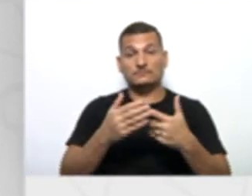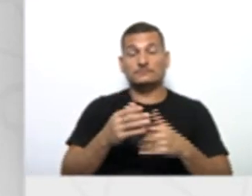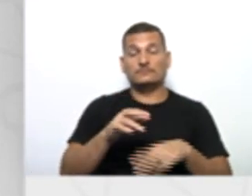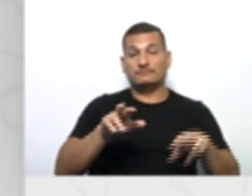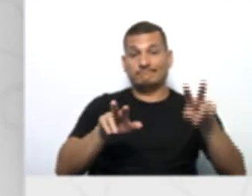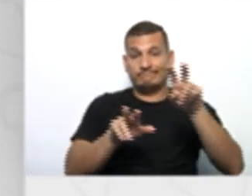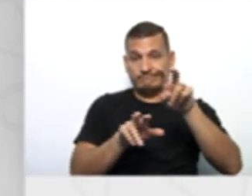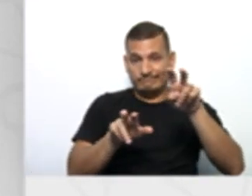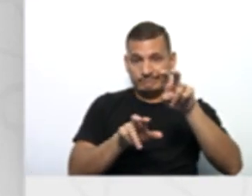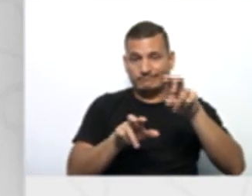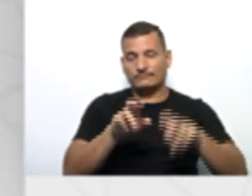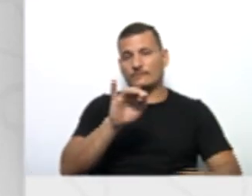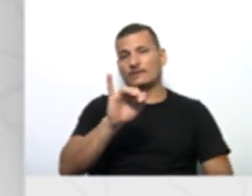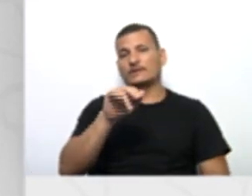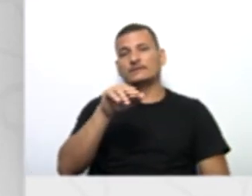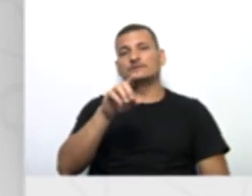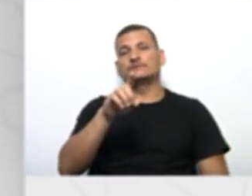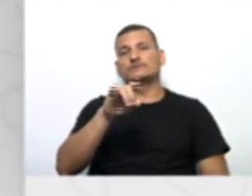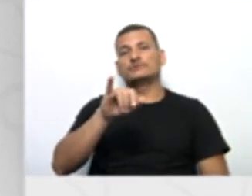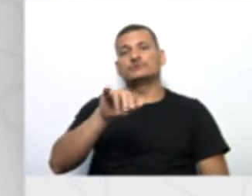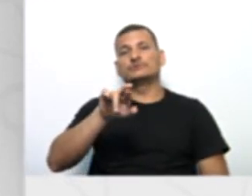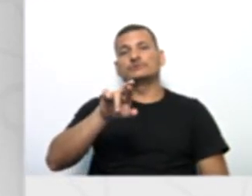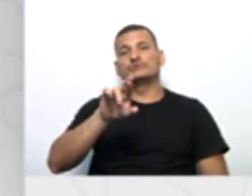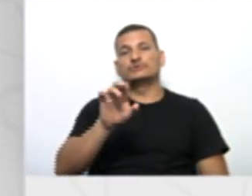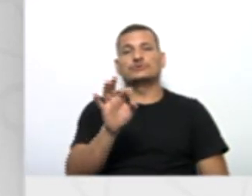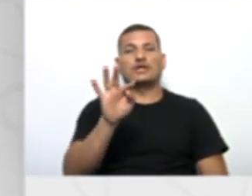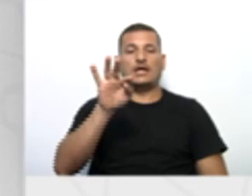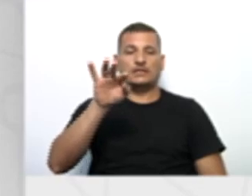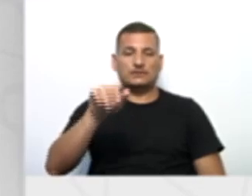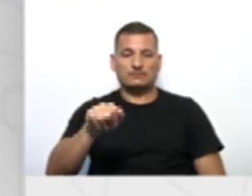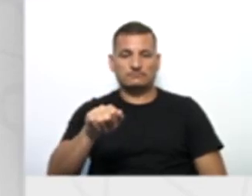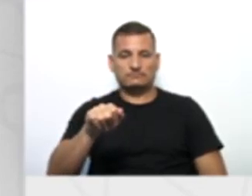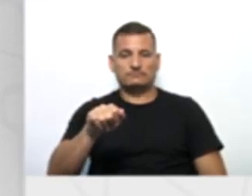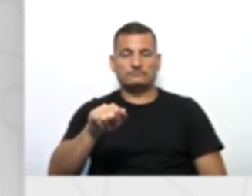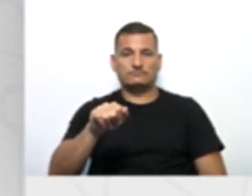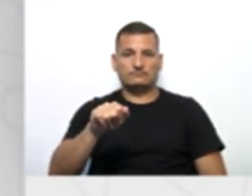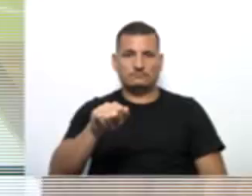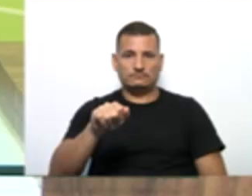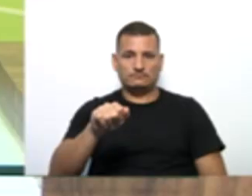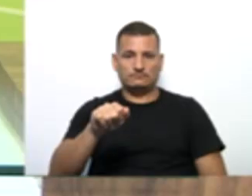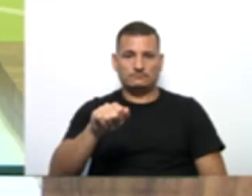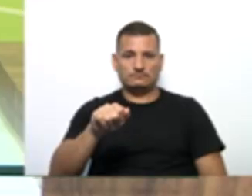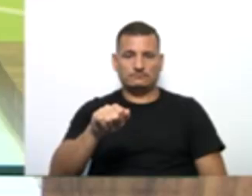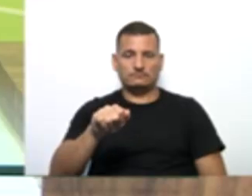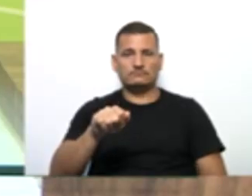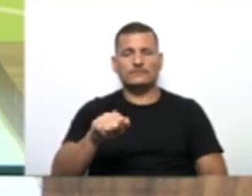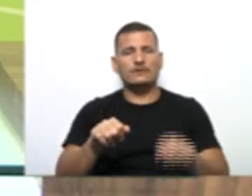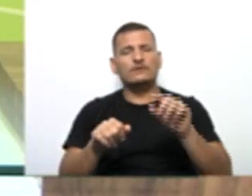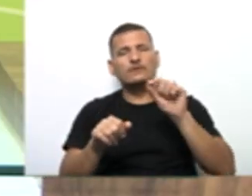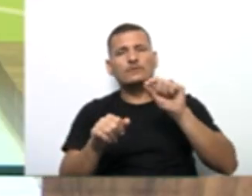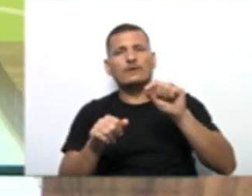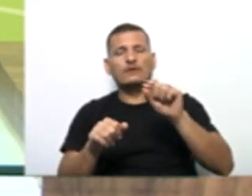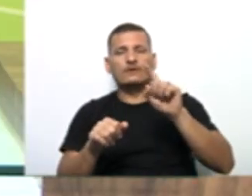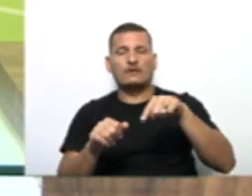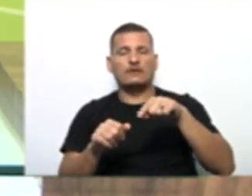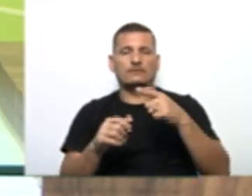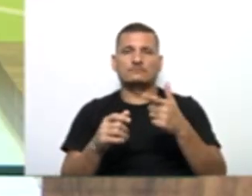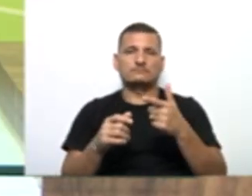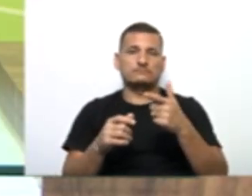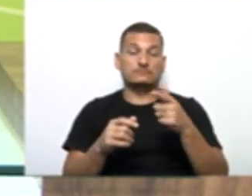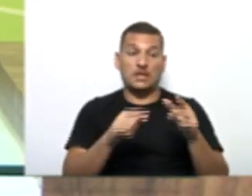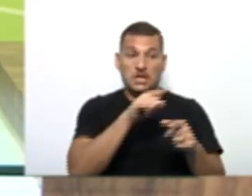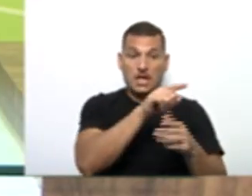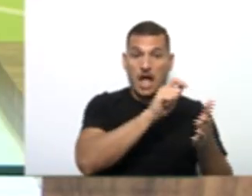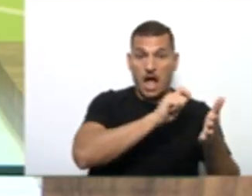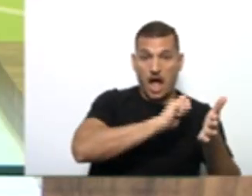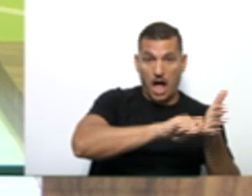importante para todos nós, por quê? Porque citar indiretamente um autor significa parafrasear o pensamento desse autor.